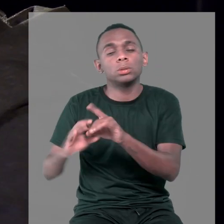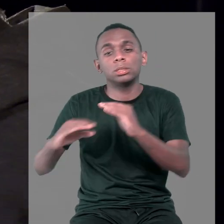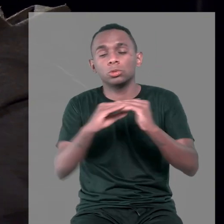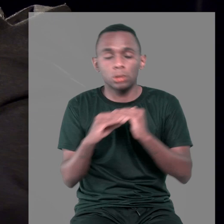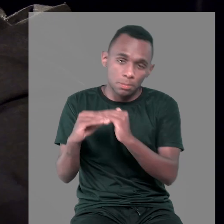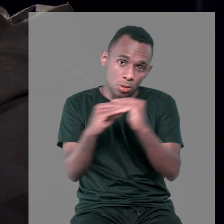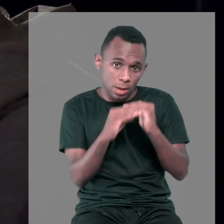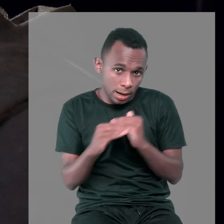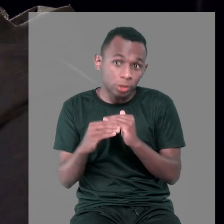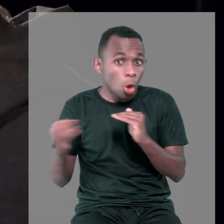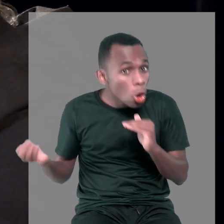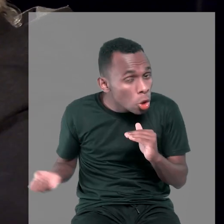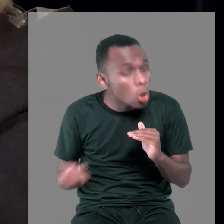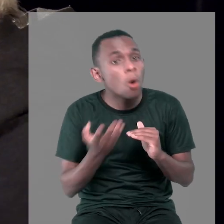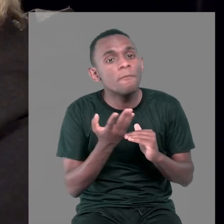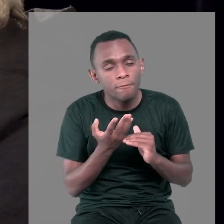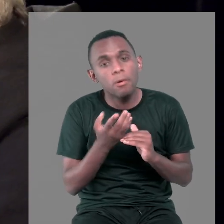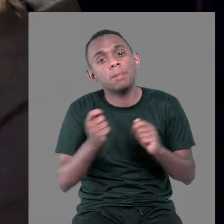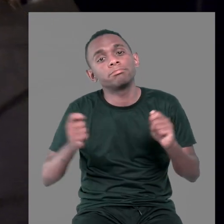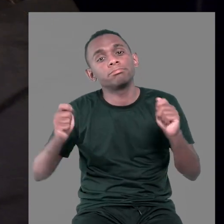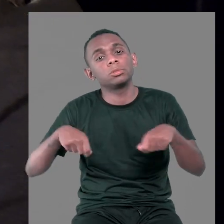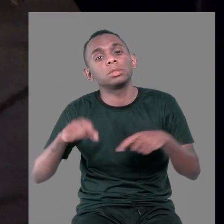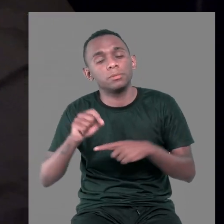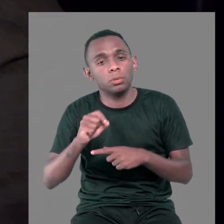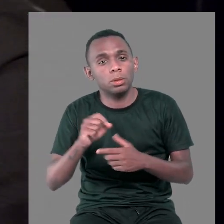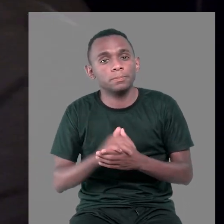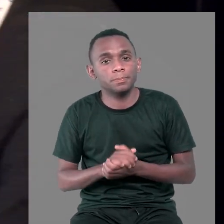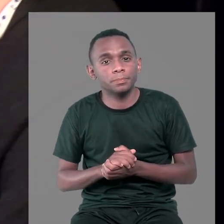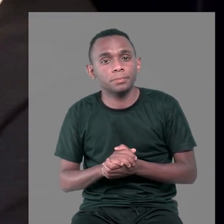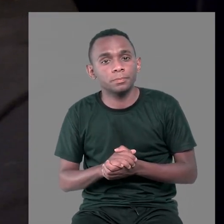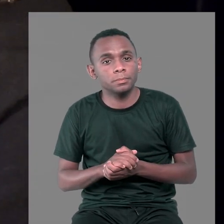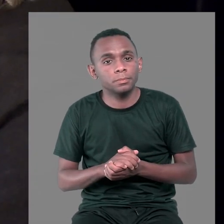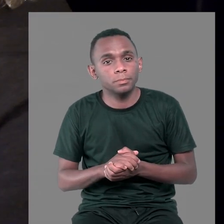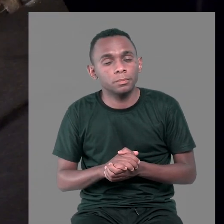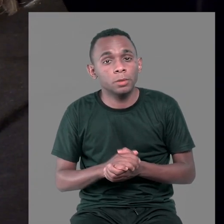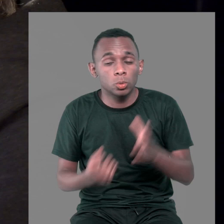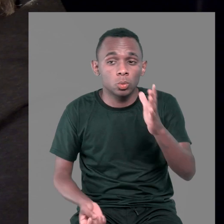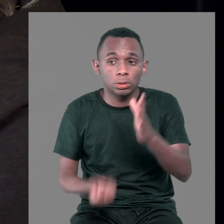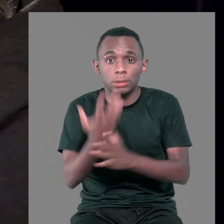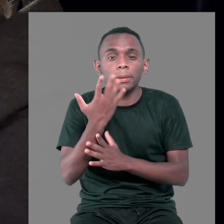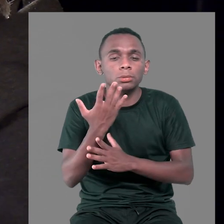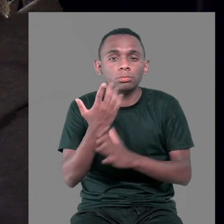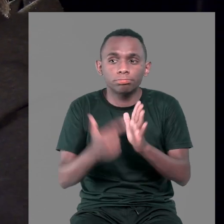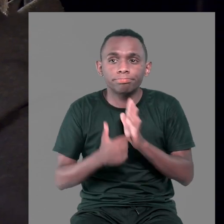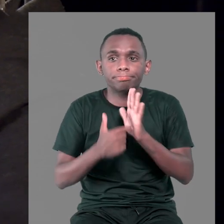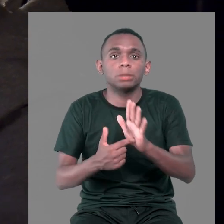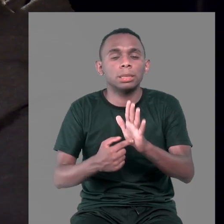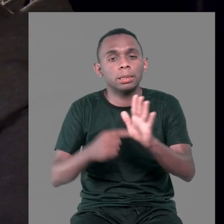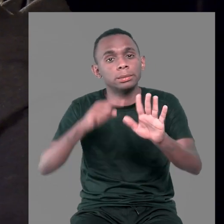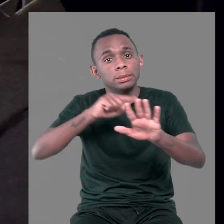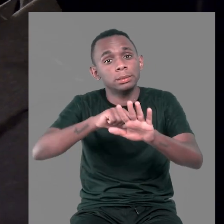então, mobiliza, organiza a massa, mas a ideologia também ela